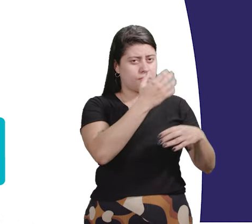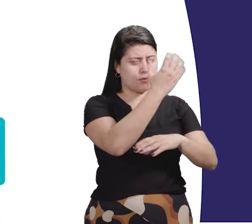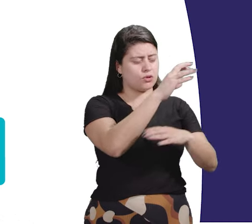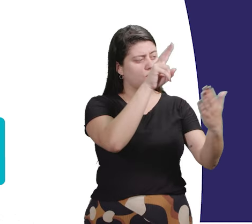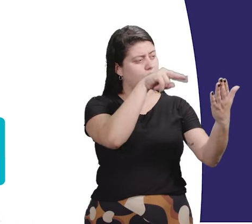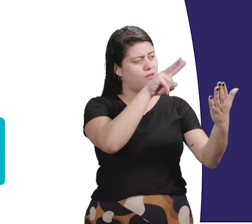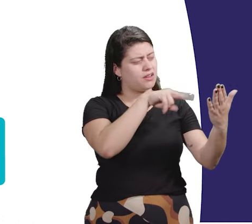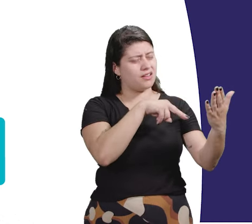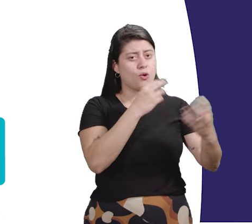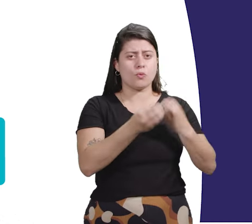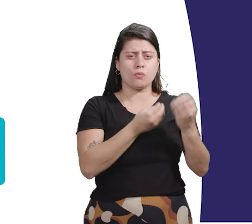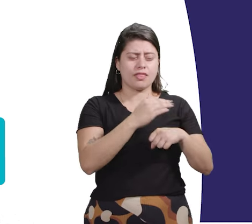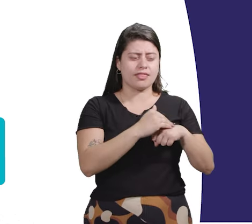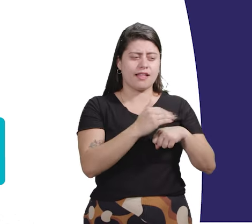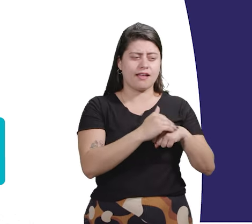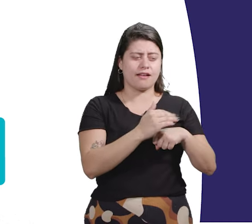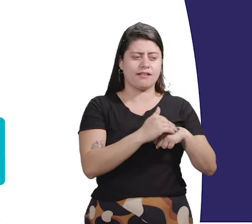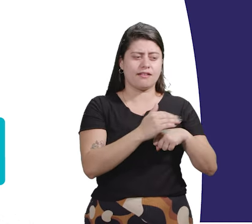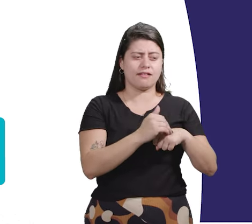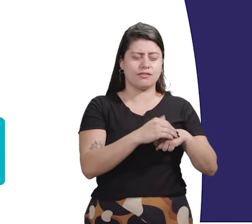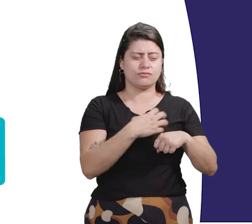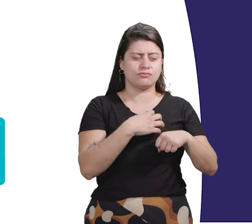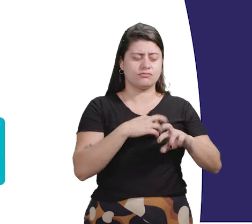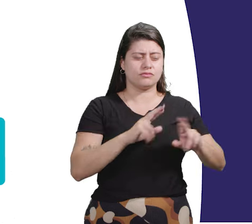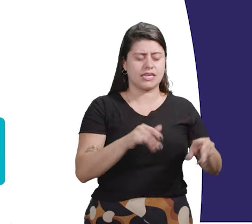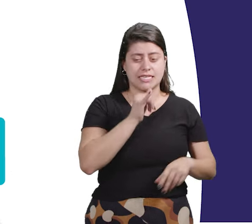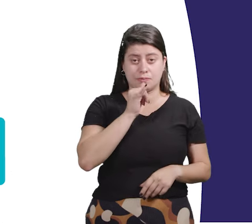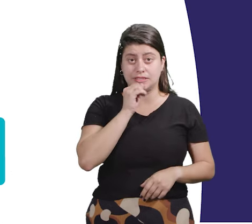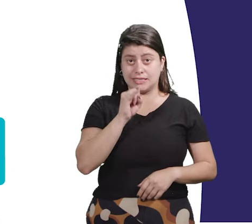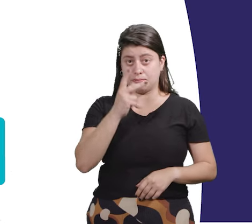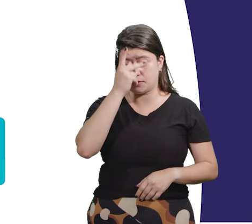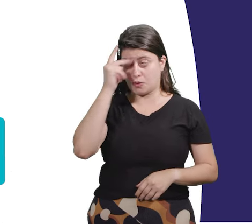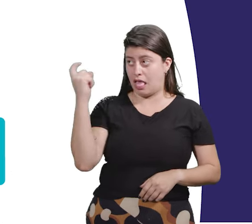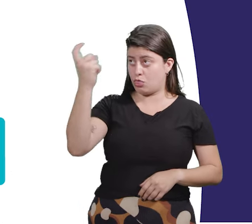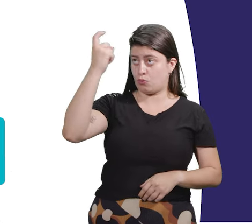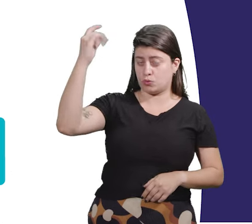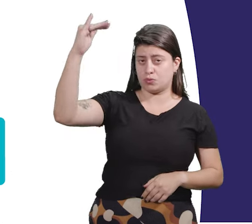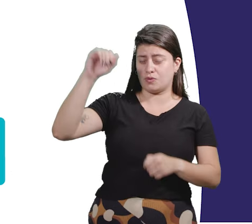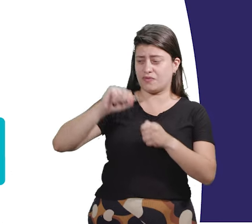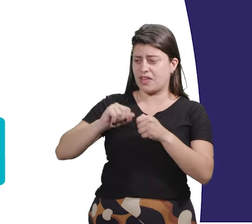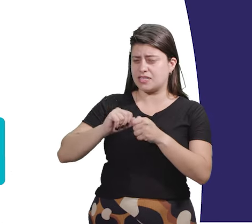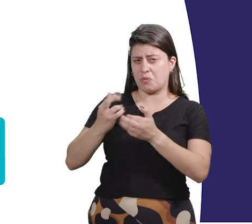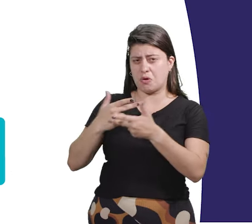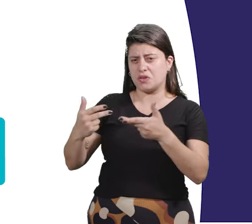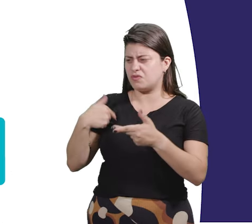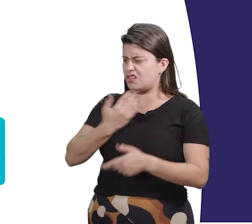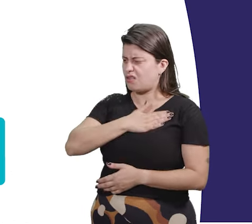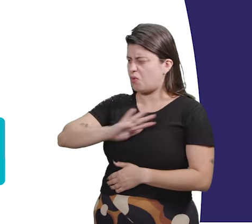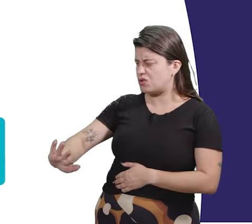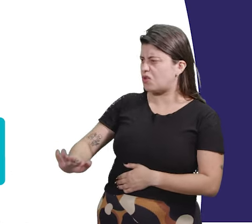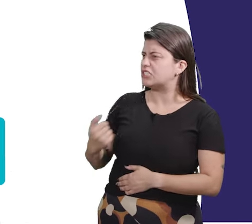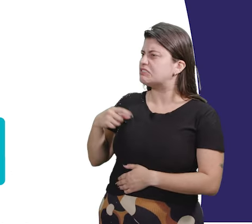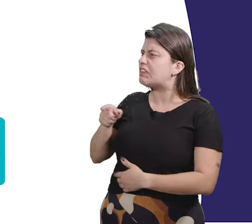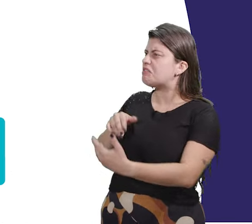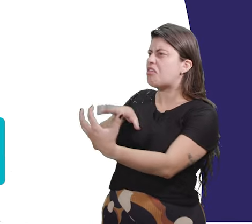forma diferente. Por exemplo, se um adulto faz algo que te desagrada, se você está em atrito com alguém, o comum não